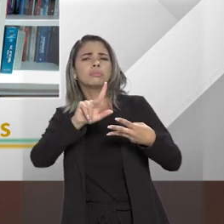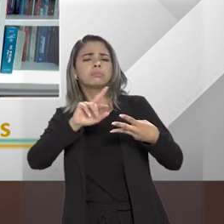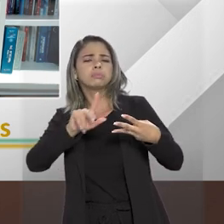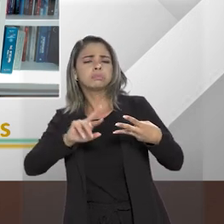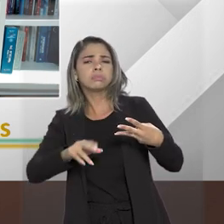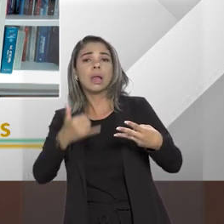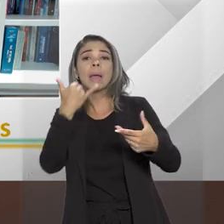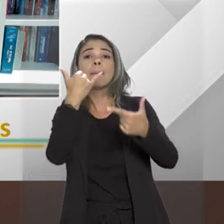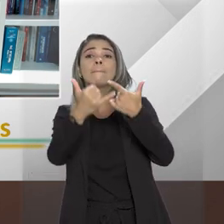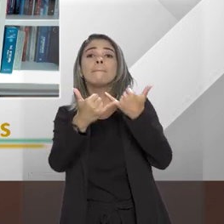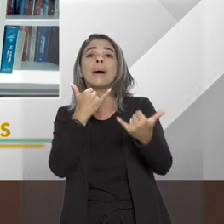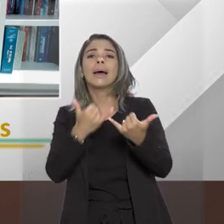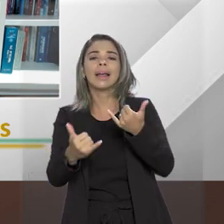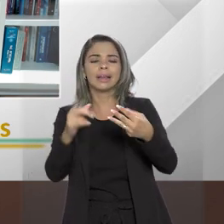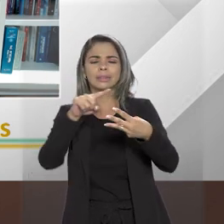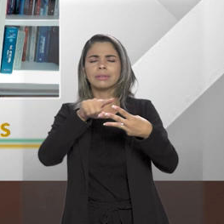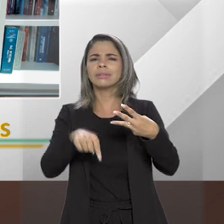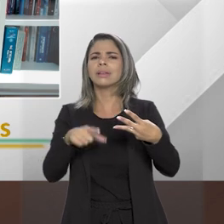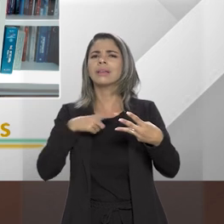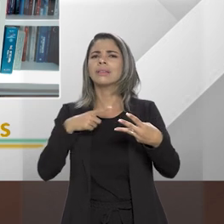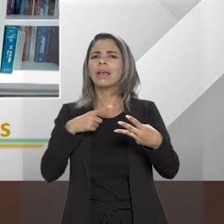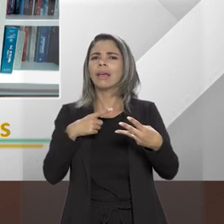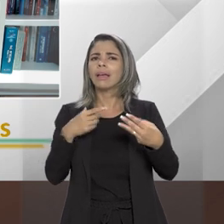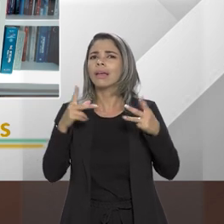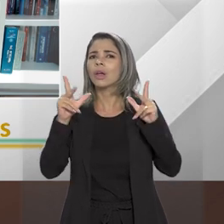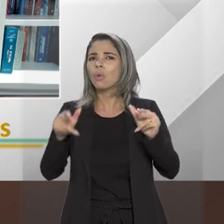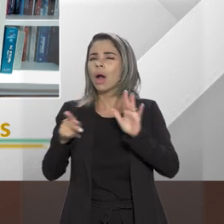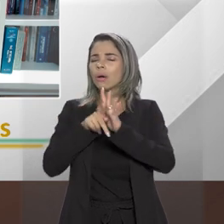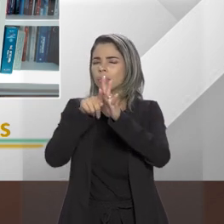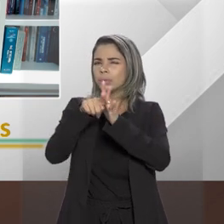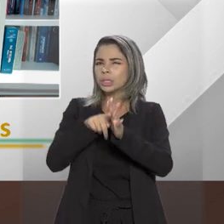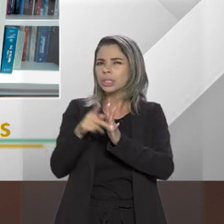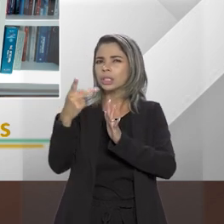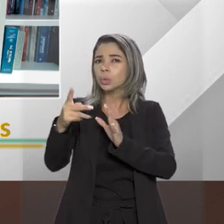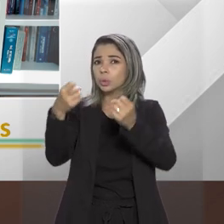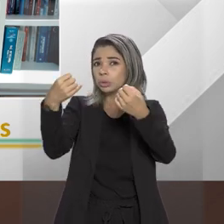similitudes entre esses três institutos de acordo aí com suas pesquisas?